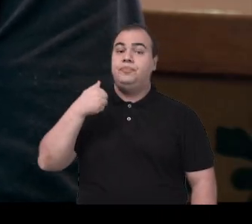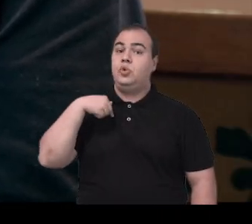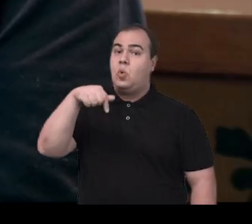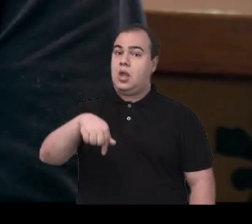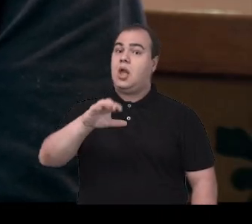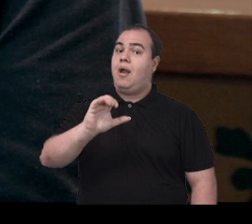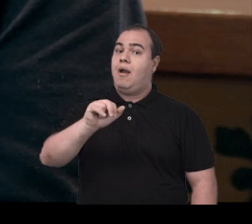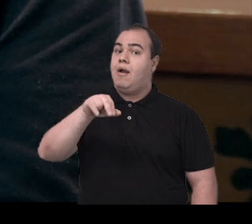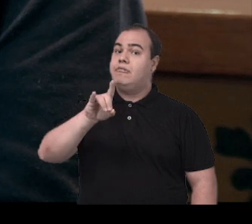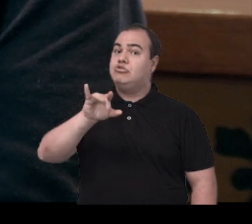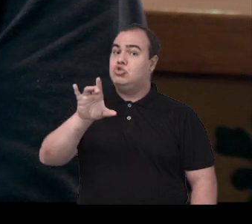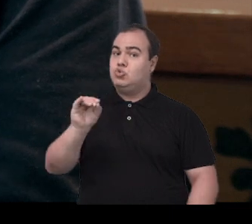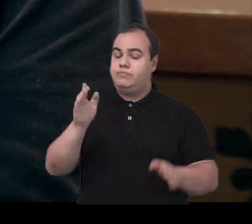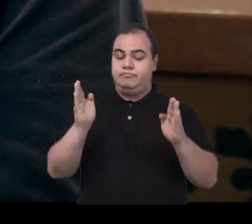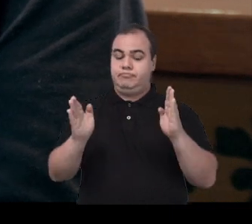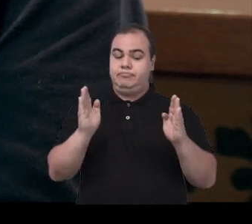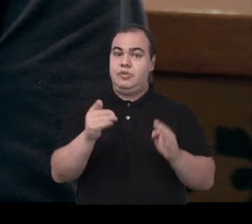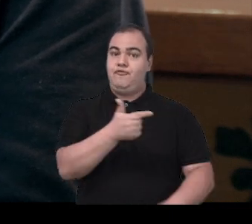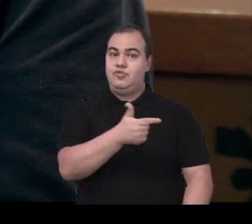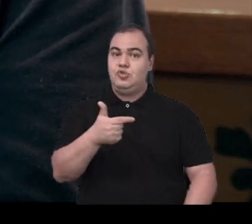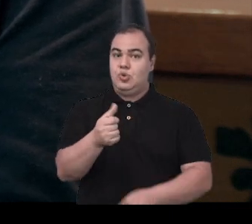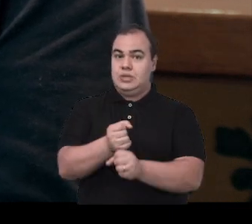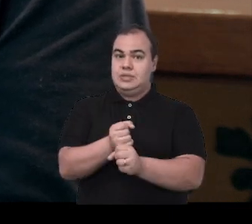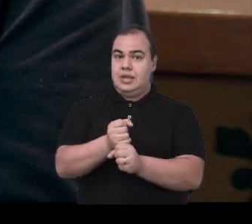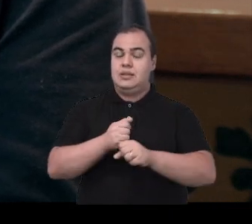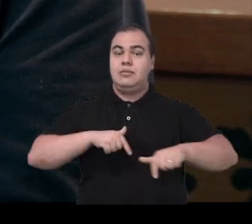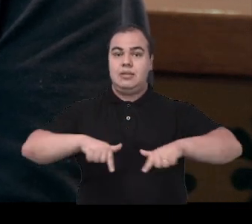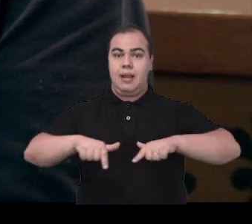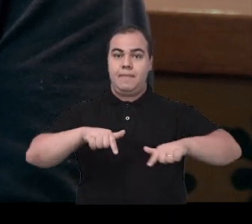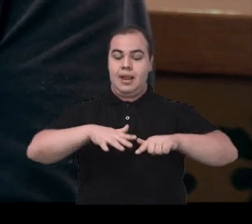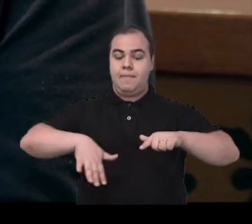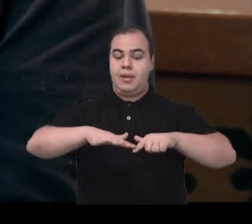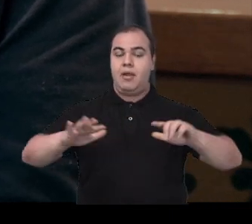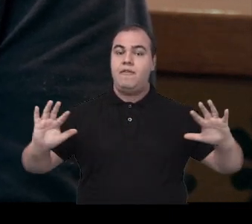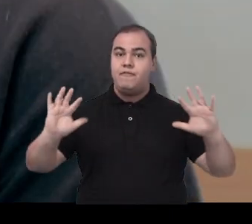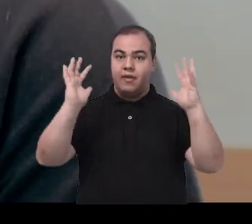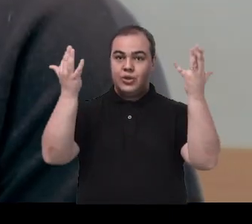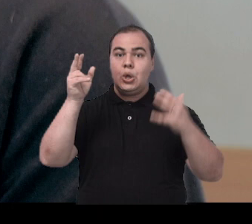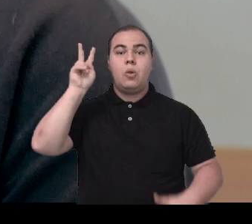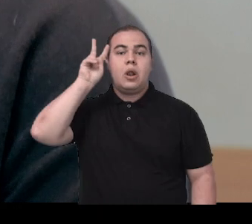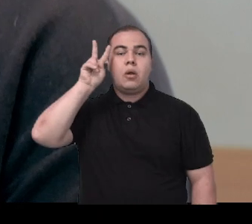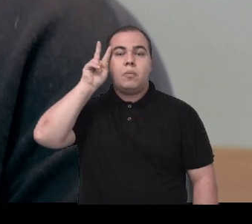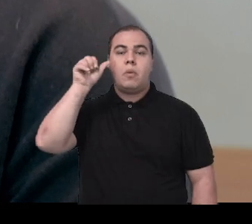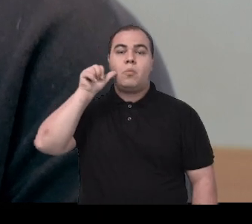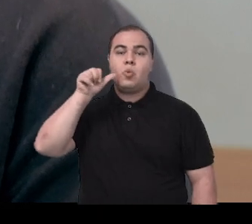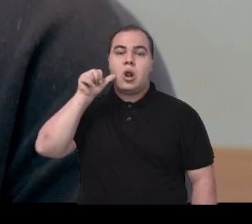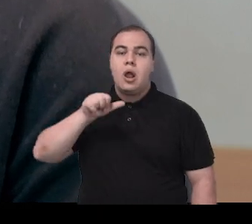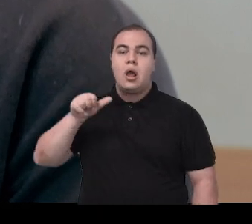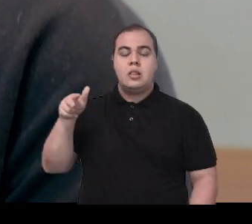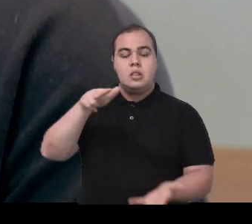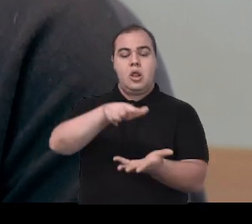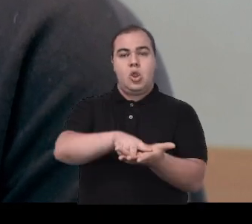Eu estou aqui no Cândido há aproximadamente 22 anos. Eu trabalho na parte de eventos. Eu me lembro de uma moça que